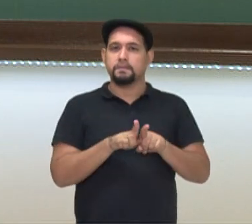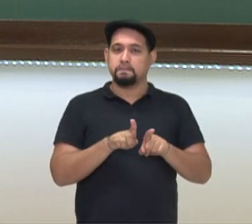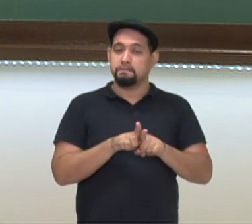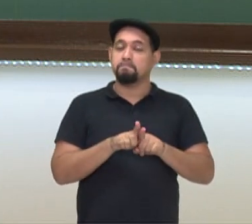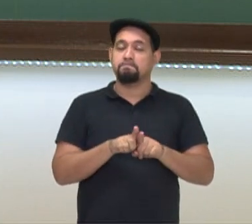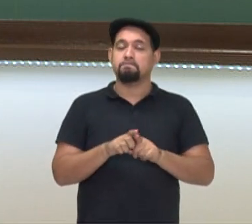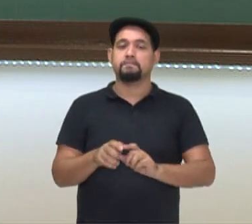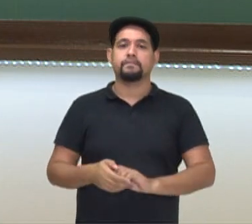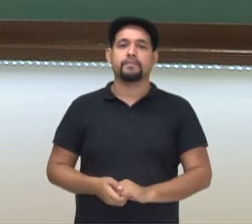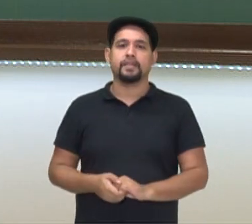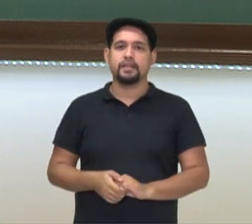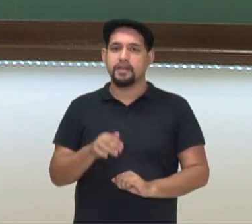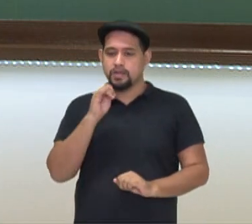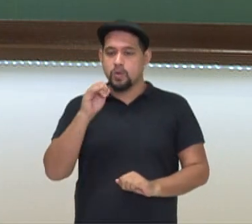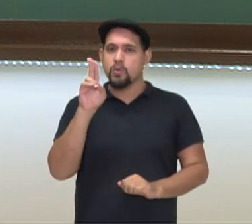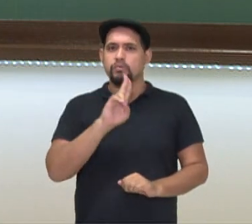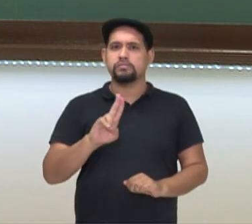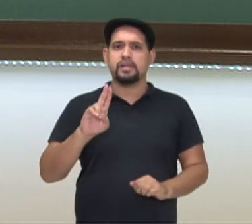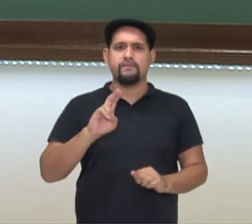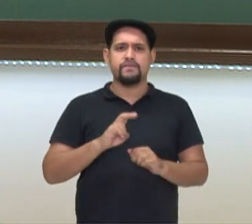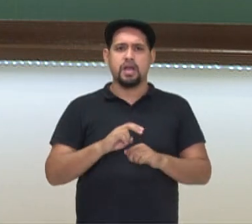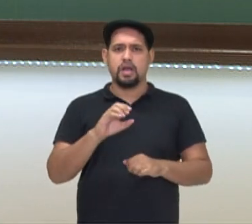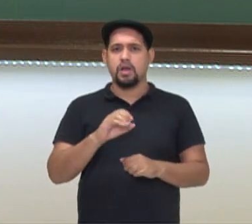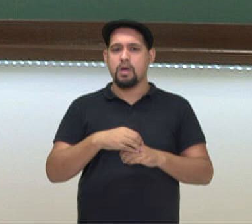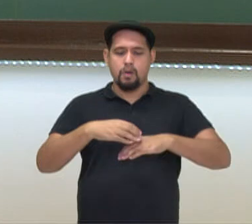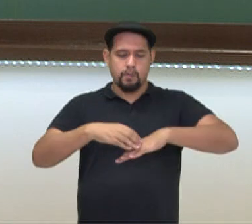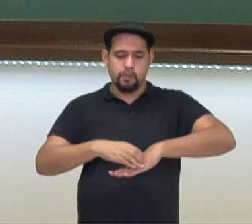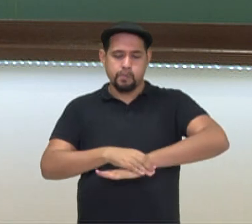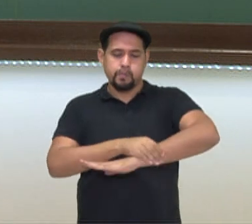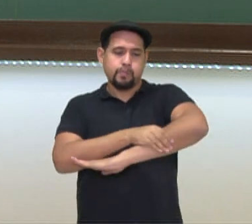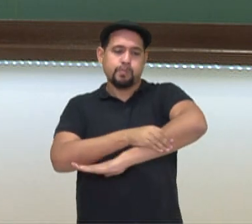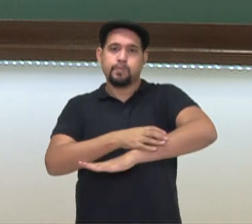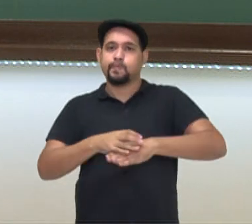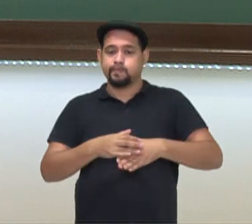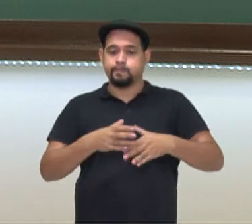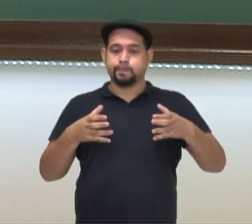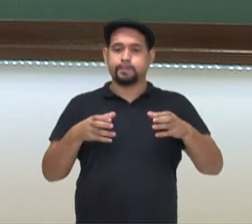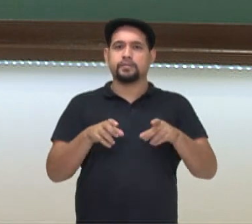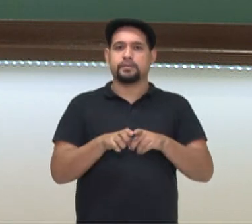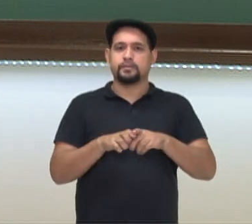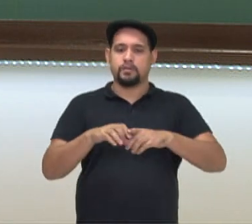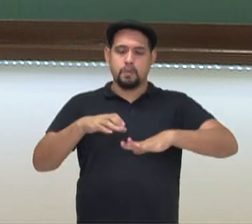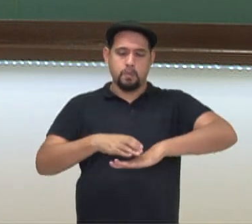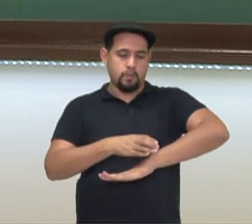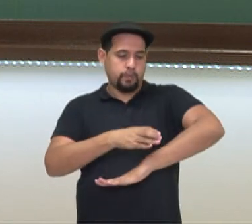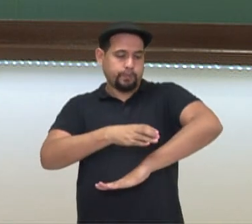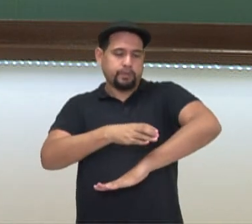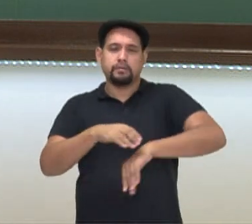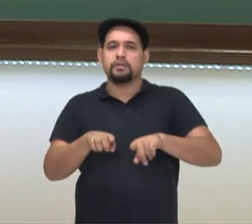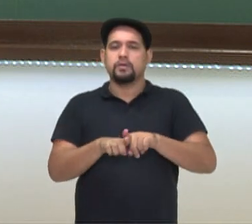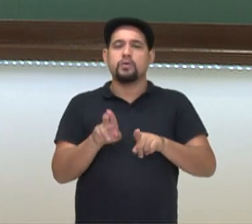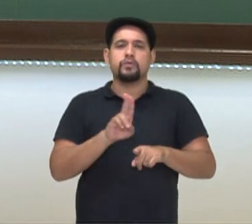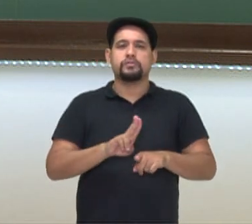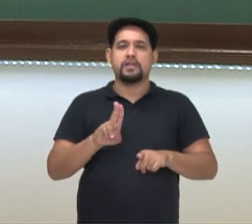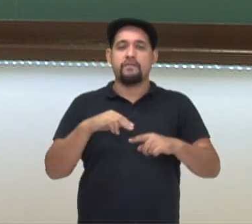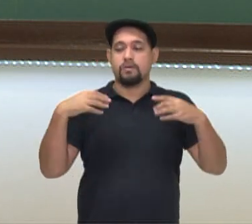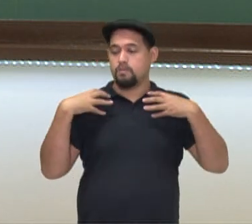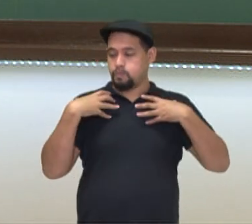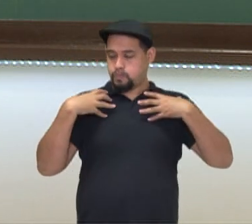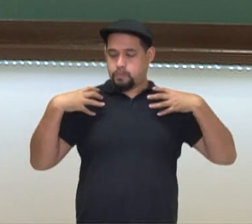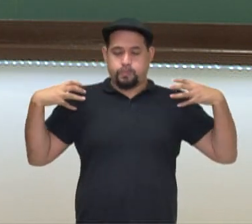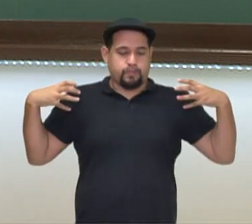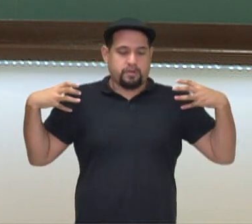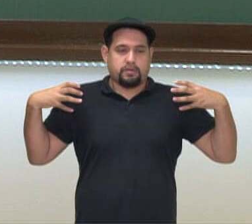dos atores. Então eles usavam coturnos com soladas de madeiras enormes, né, para ampliar já essa altura,